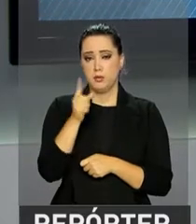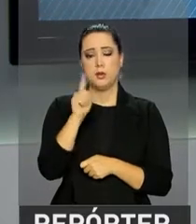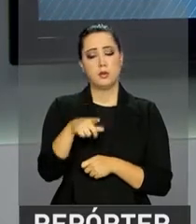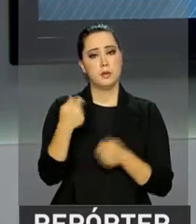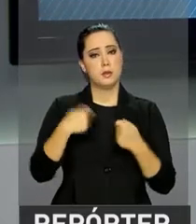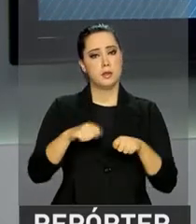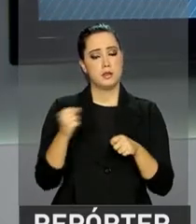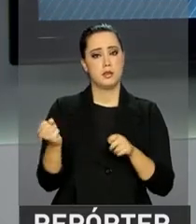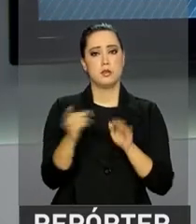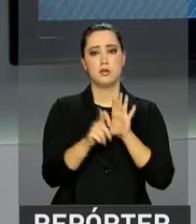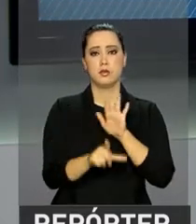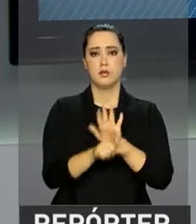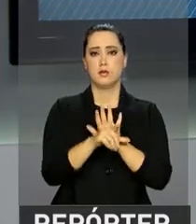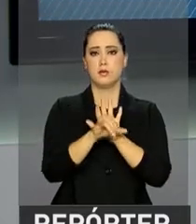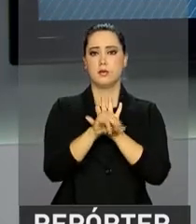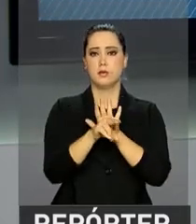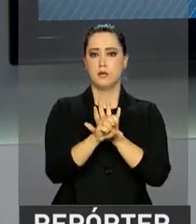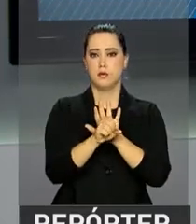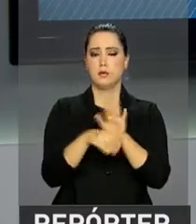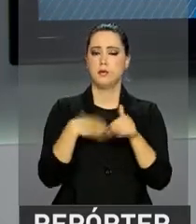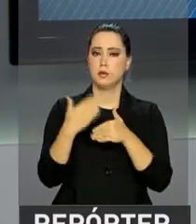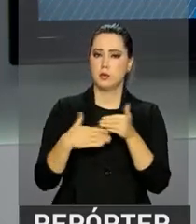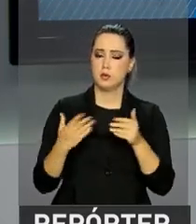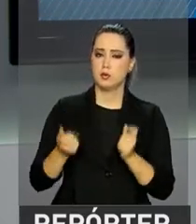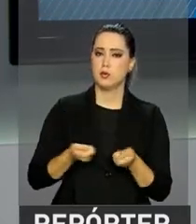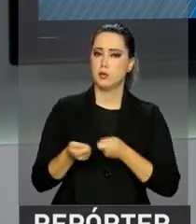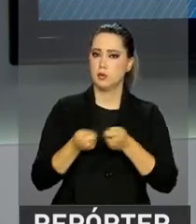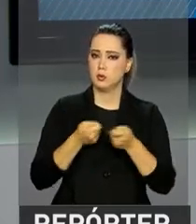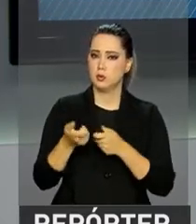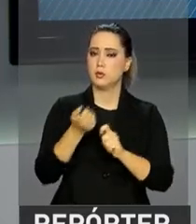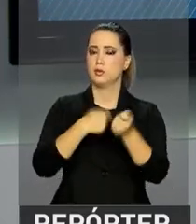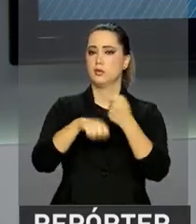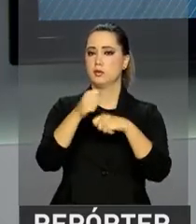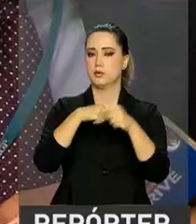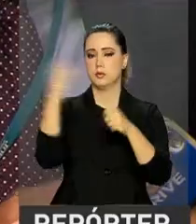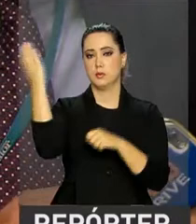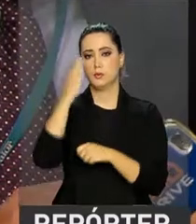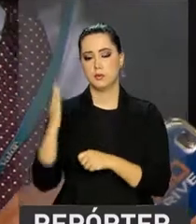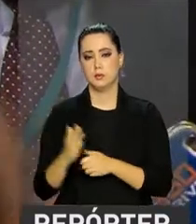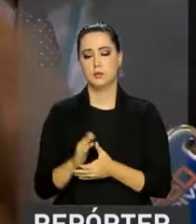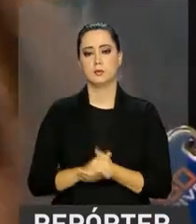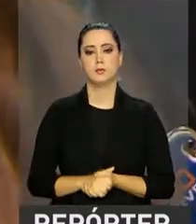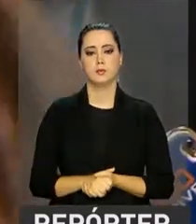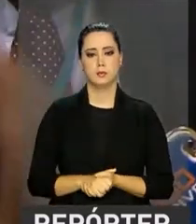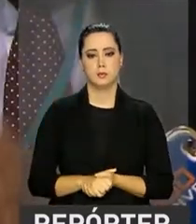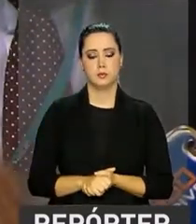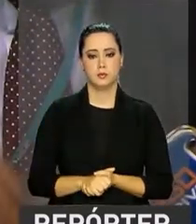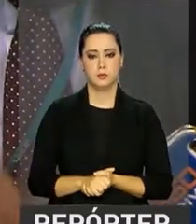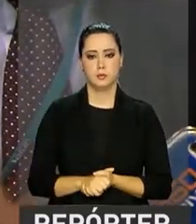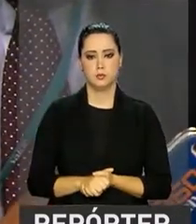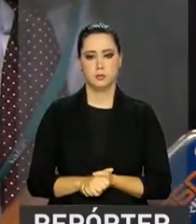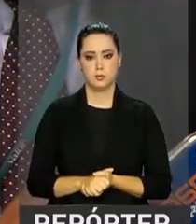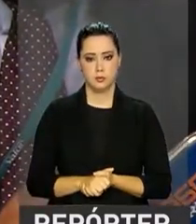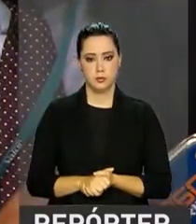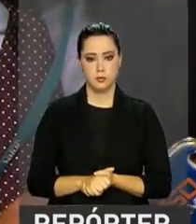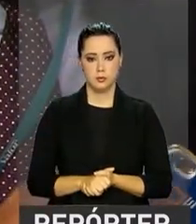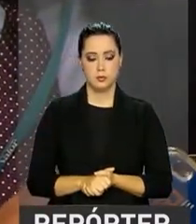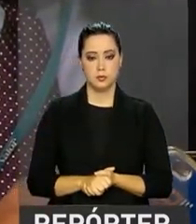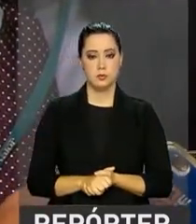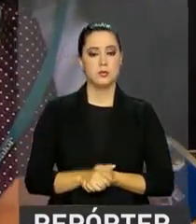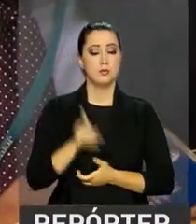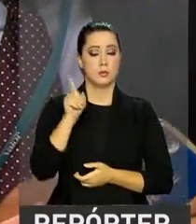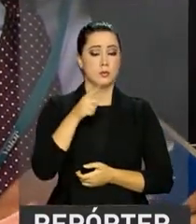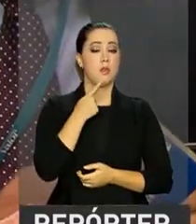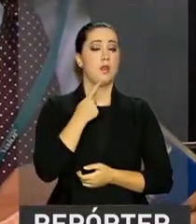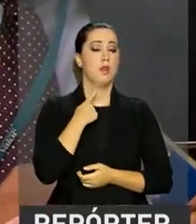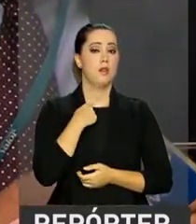a da previdência para garantir a sustentabilidade da economia brasileira é o desejo de todos eu acho que nós